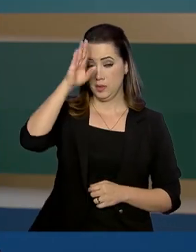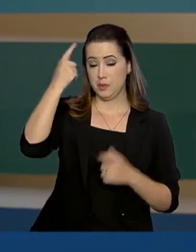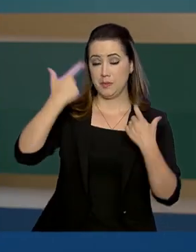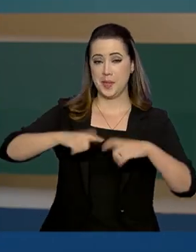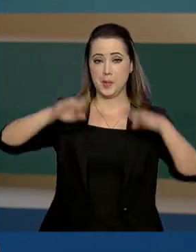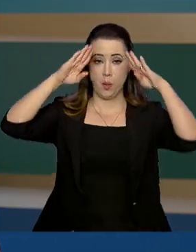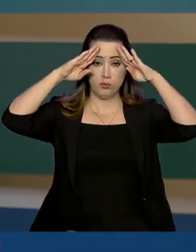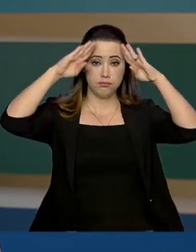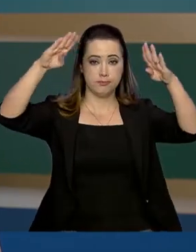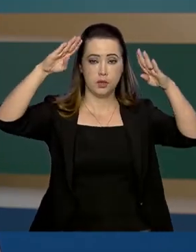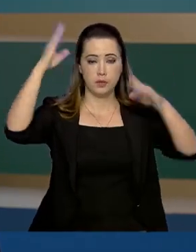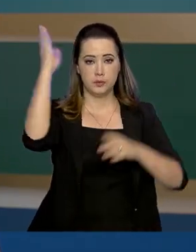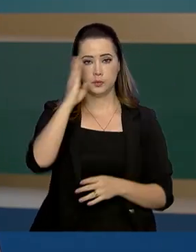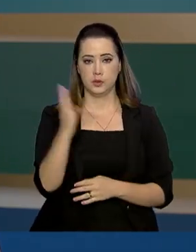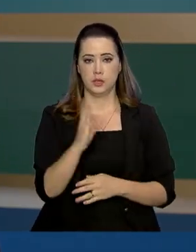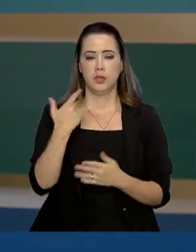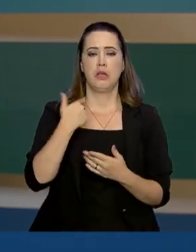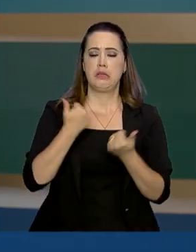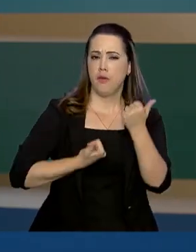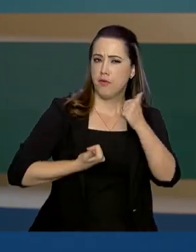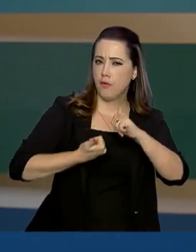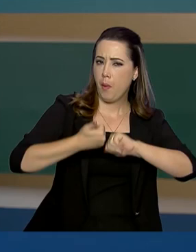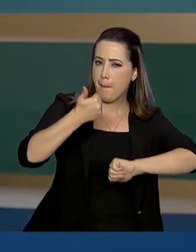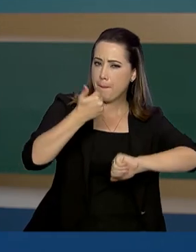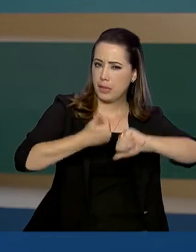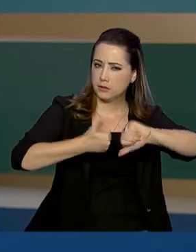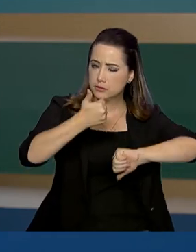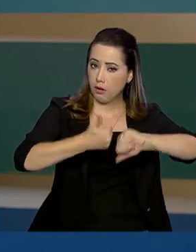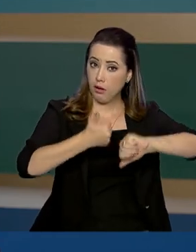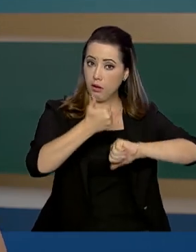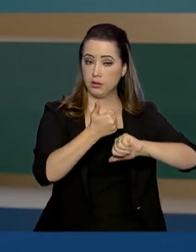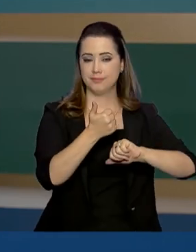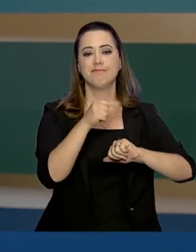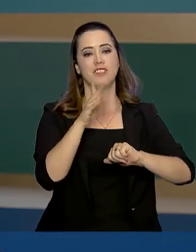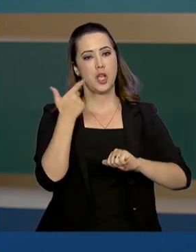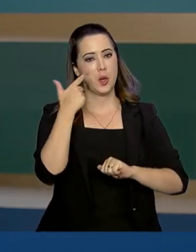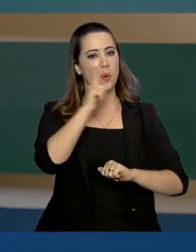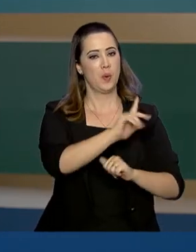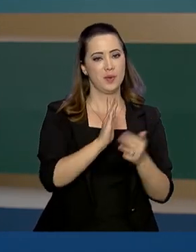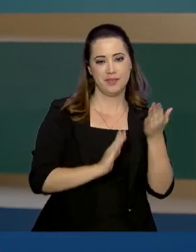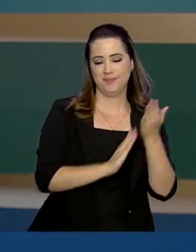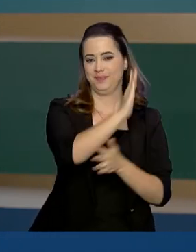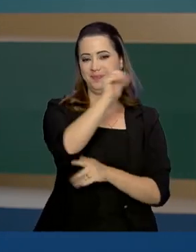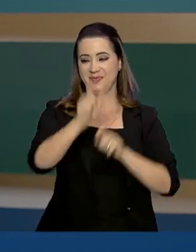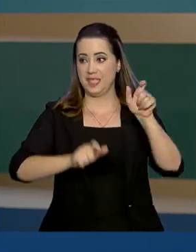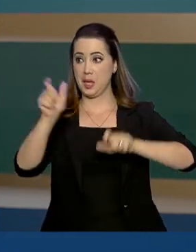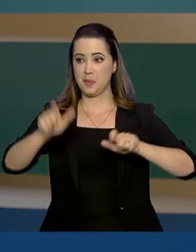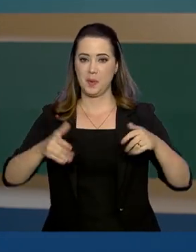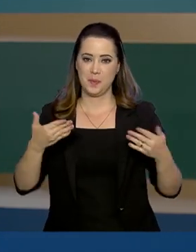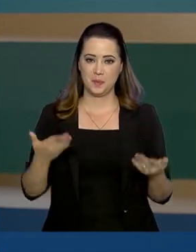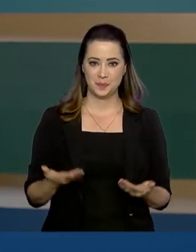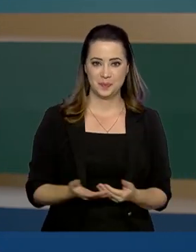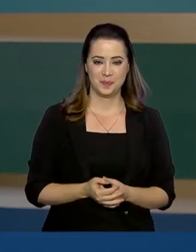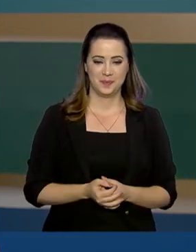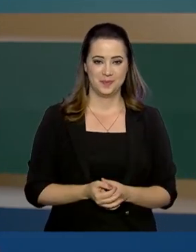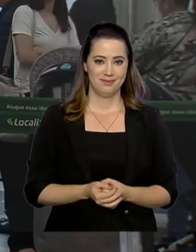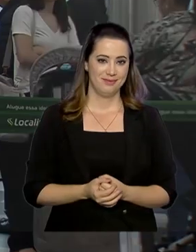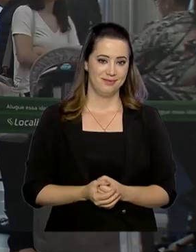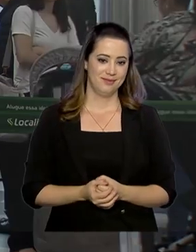aeroportos brasileiros passaram por uma pesquisa de satisfação e conquistaram a aprovação dos passageiros.